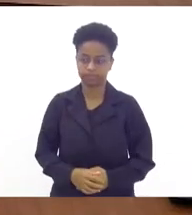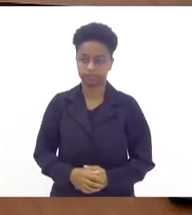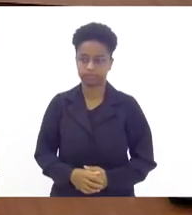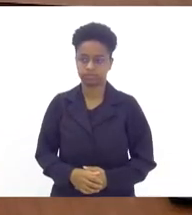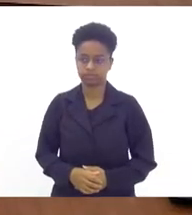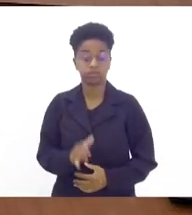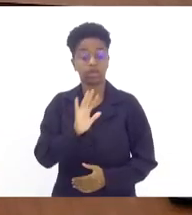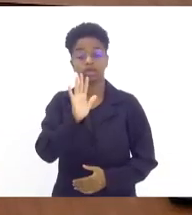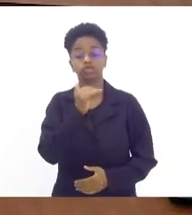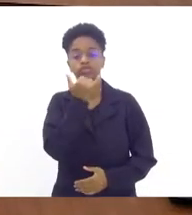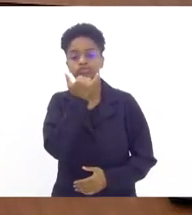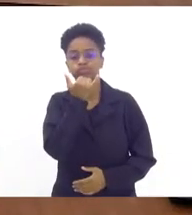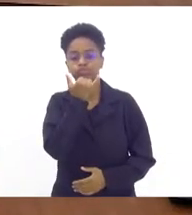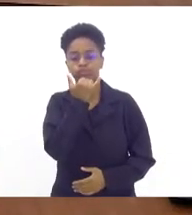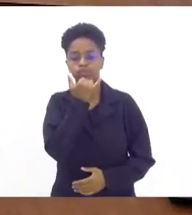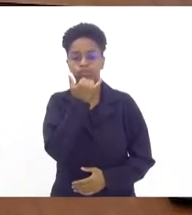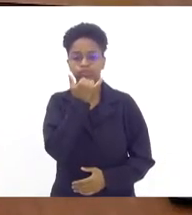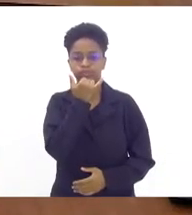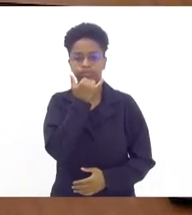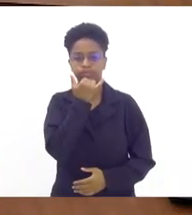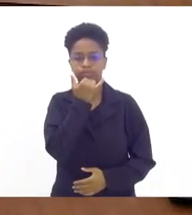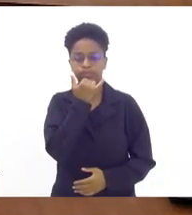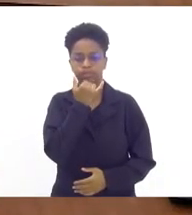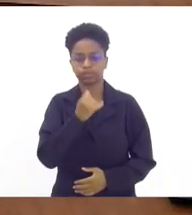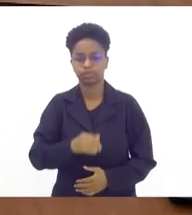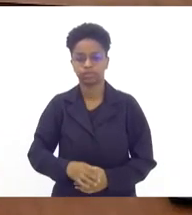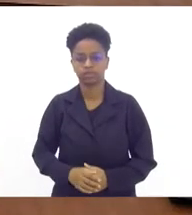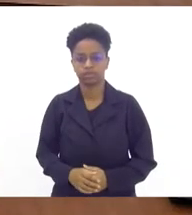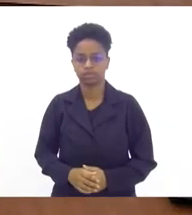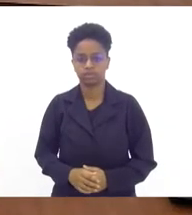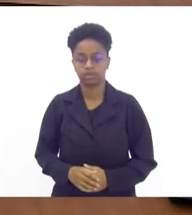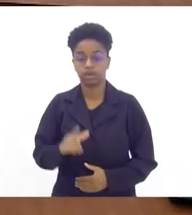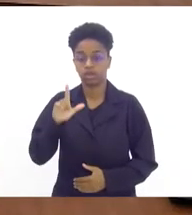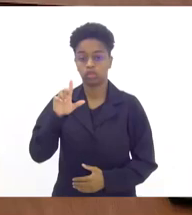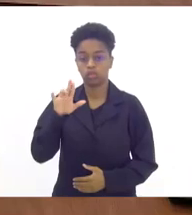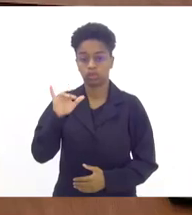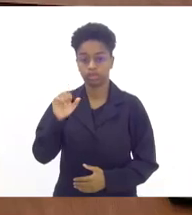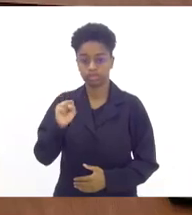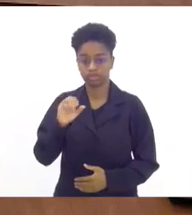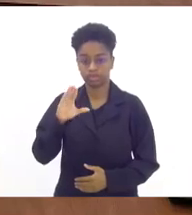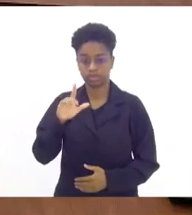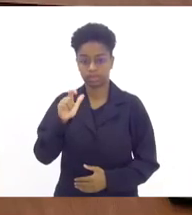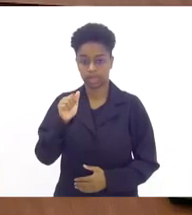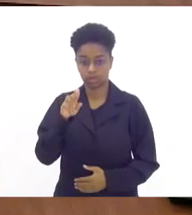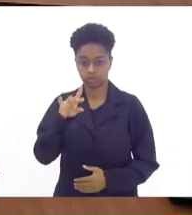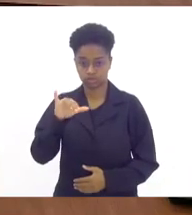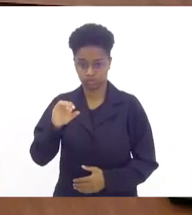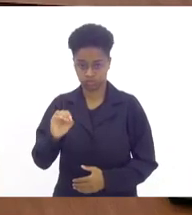não não perdão é Luiz Cláudio